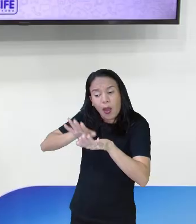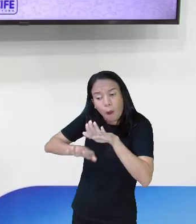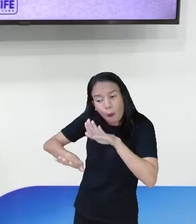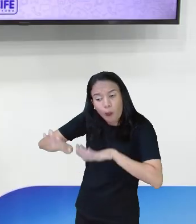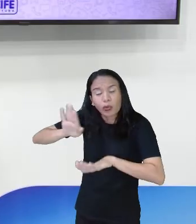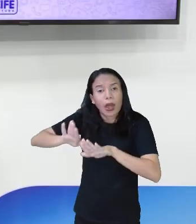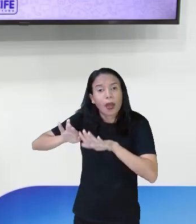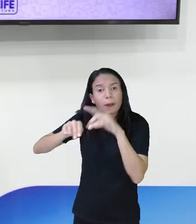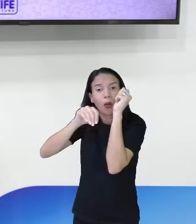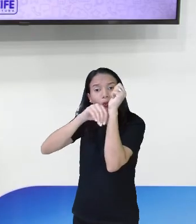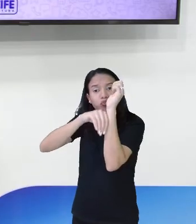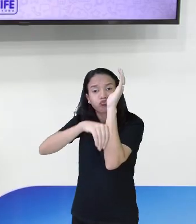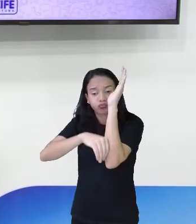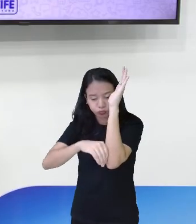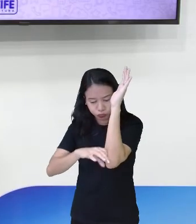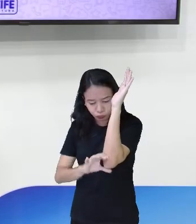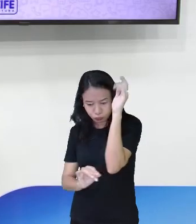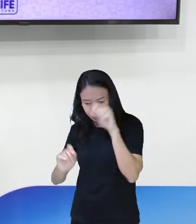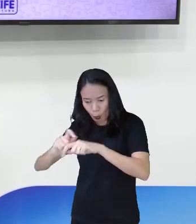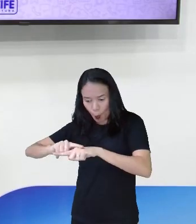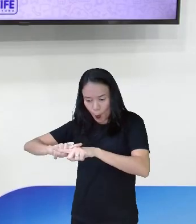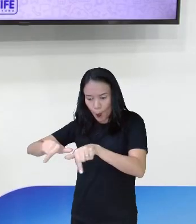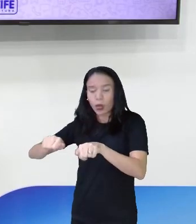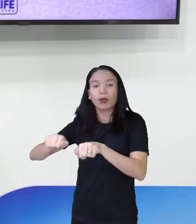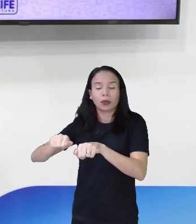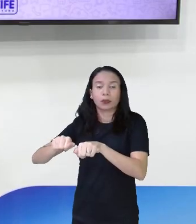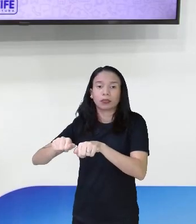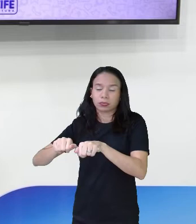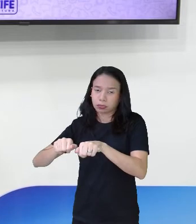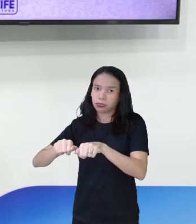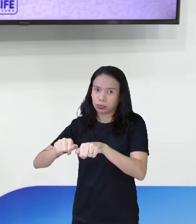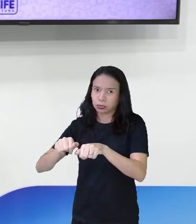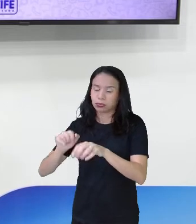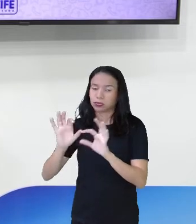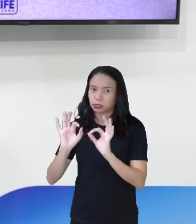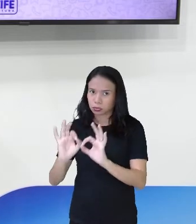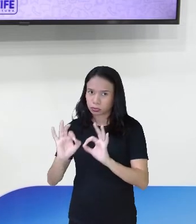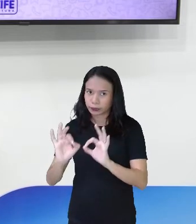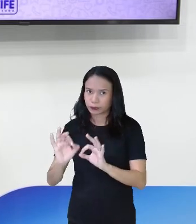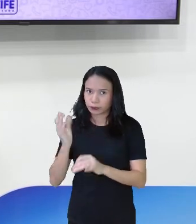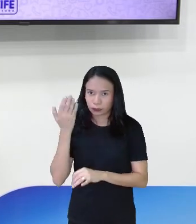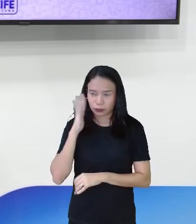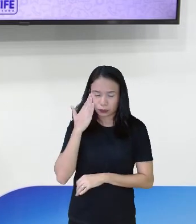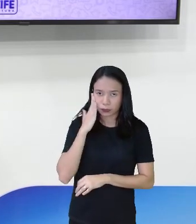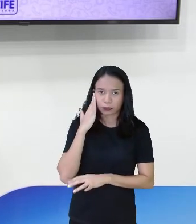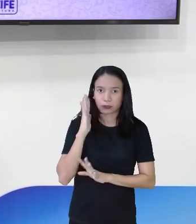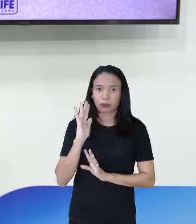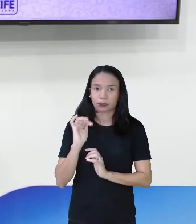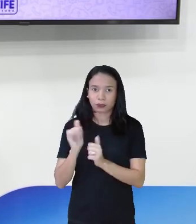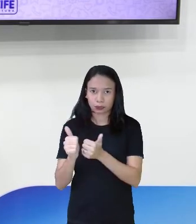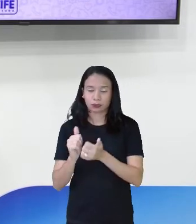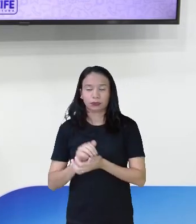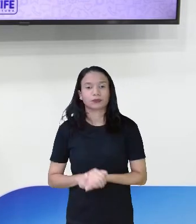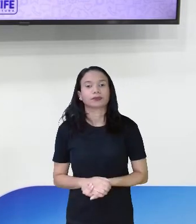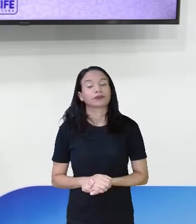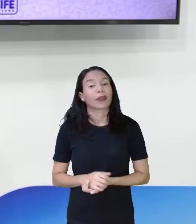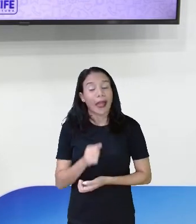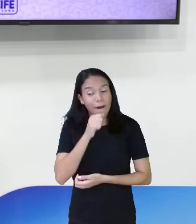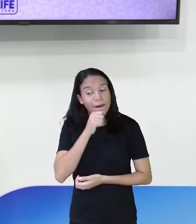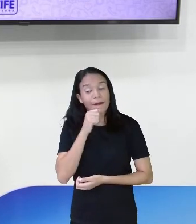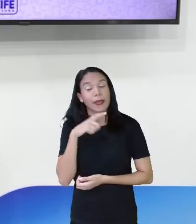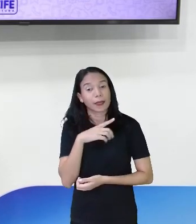cuidados, eles com o tempo vão ser extintos, vão desaparecer. Deu para entender o que é um animal em extinção? Ele